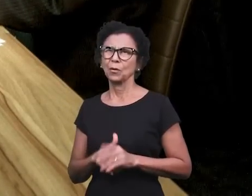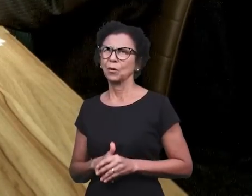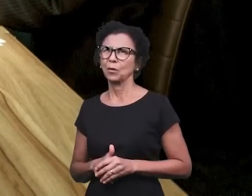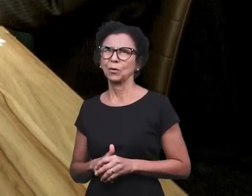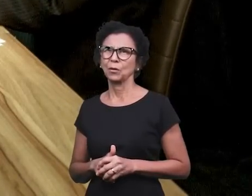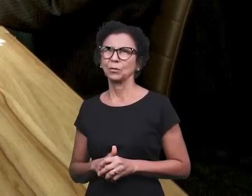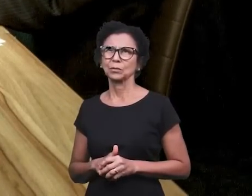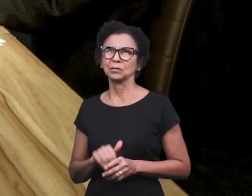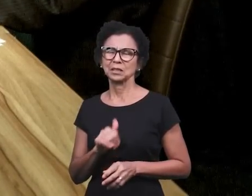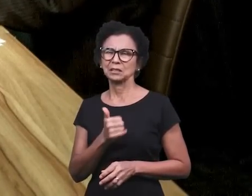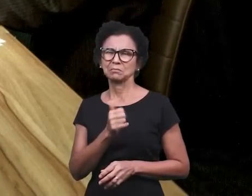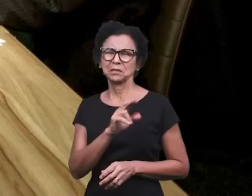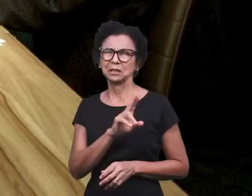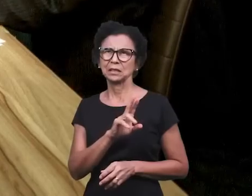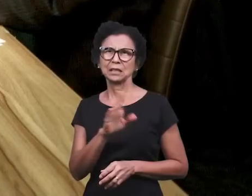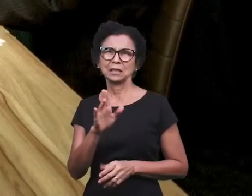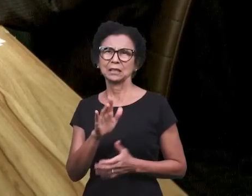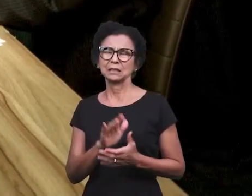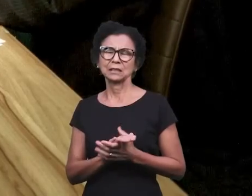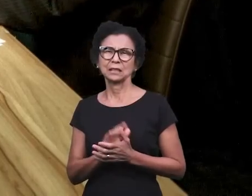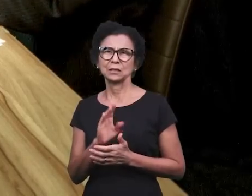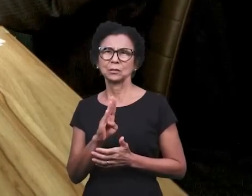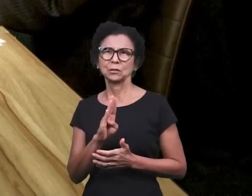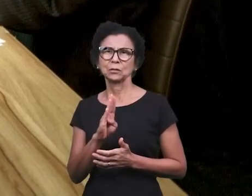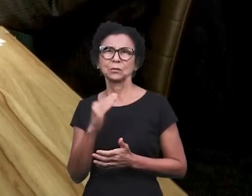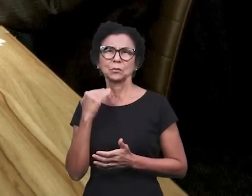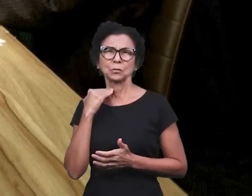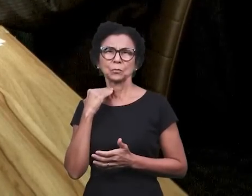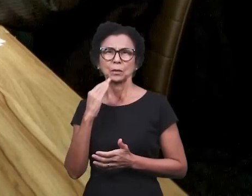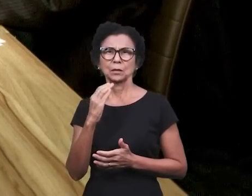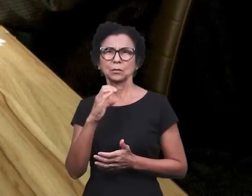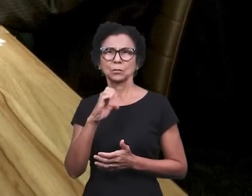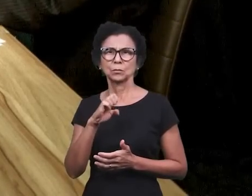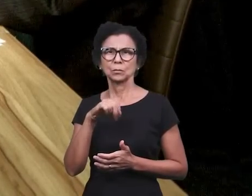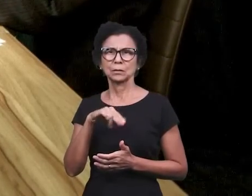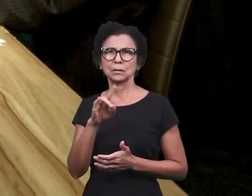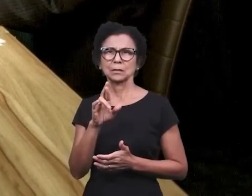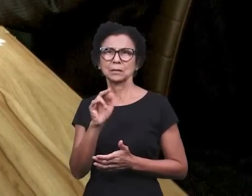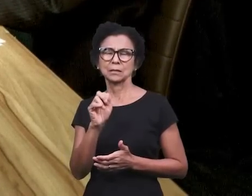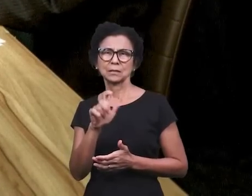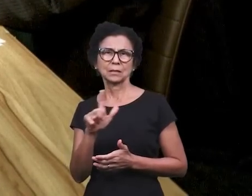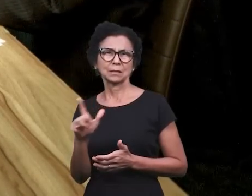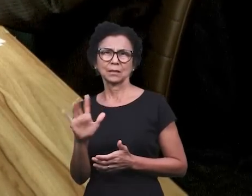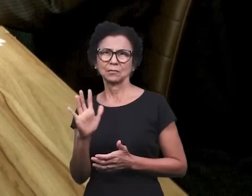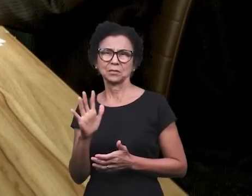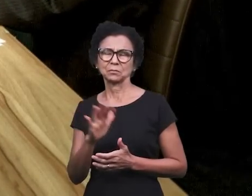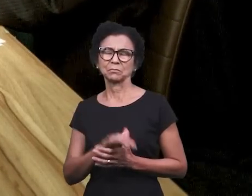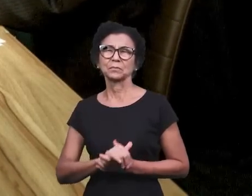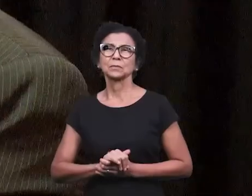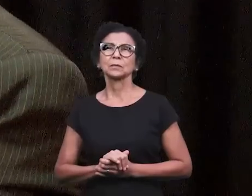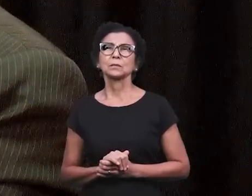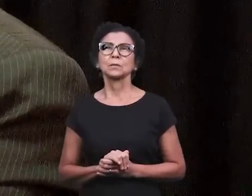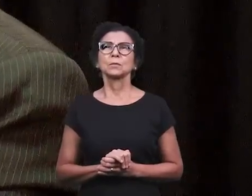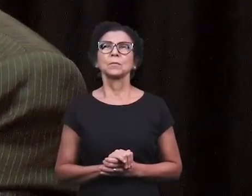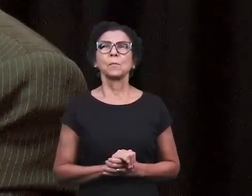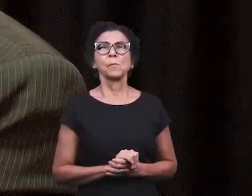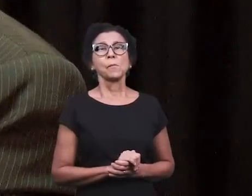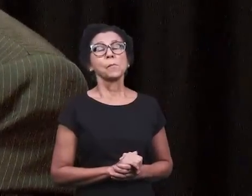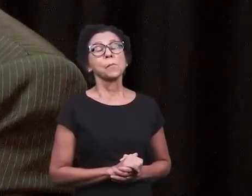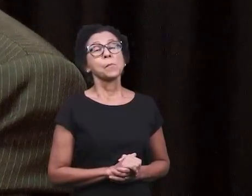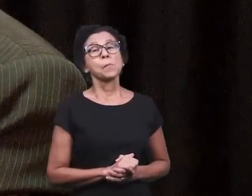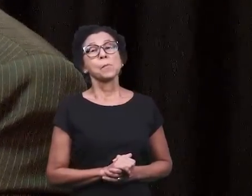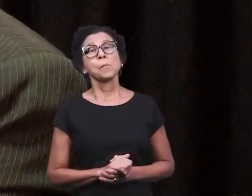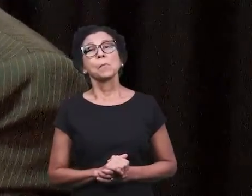de nomeação do Banco Central, então ele assumiria na CGU. Seguia o plano de realizar o curso de formação. Mas haviam